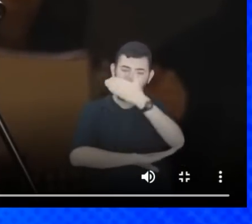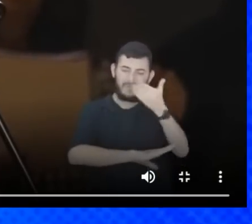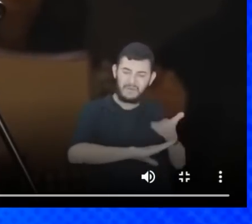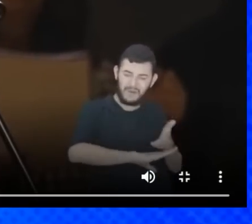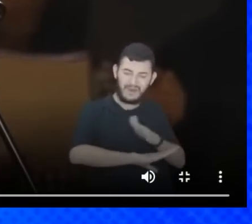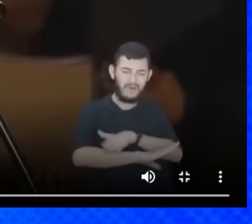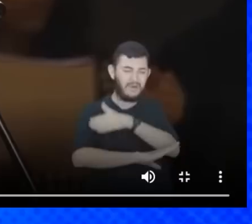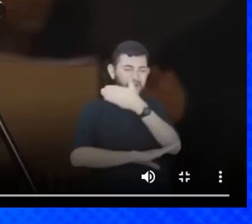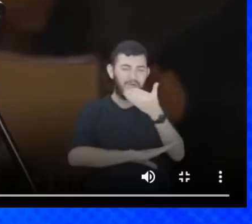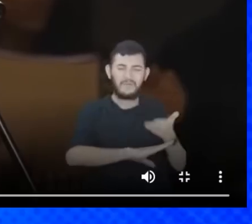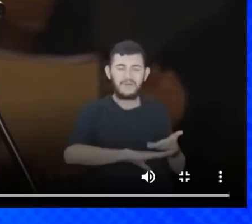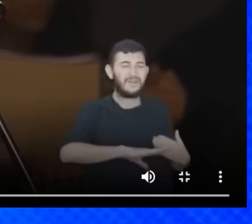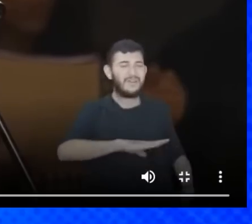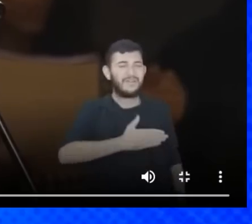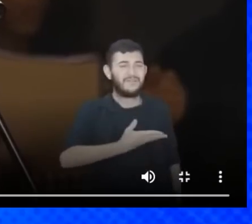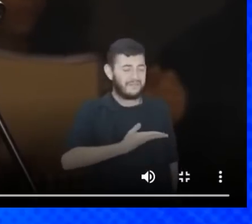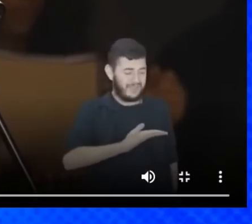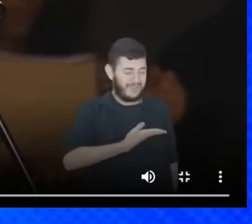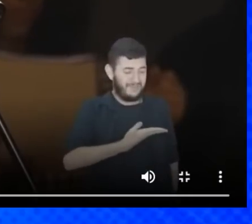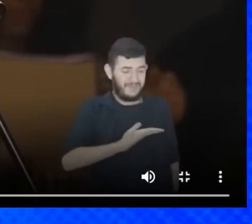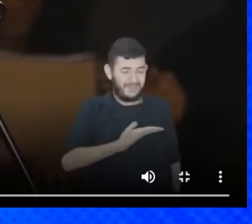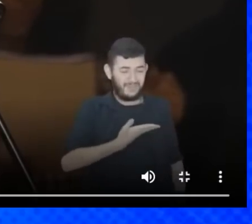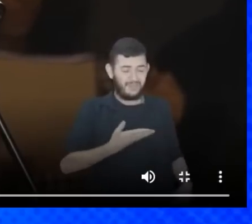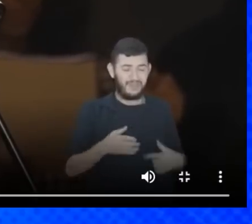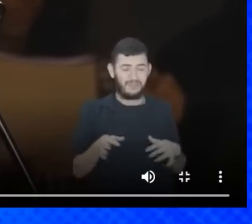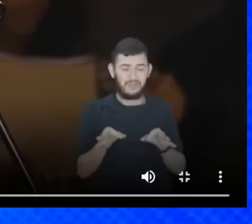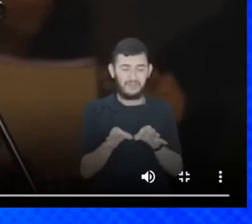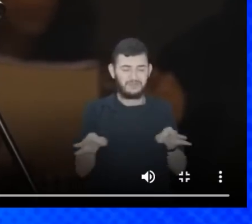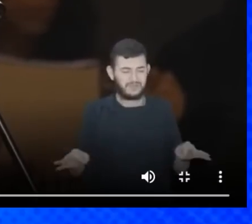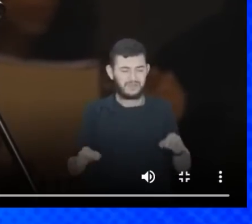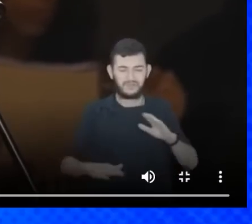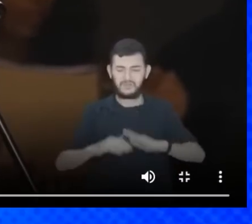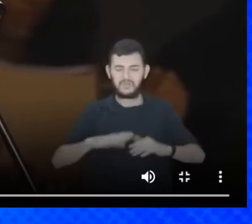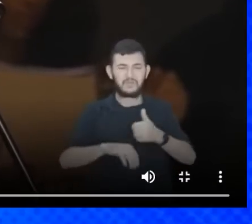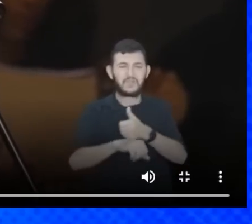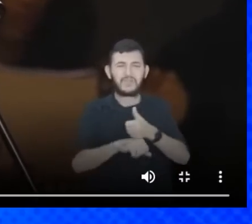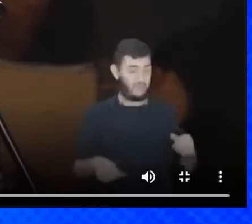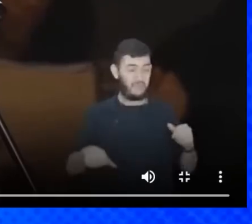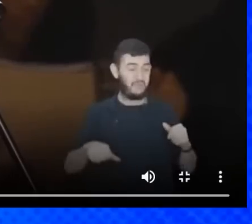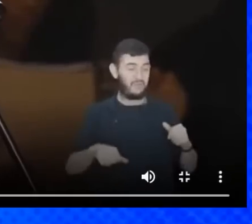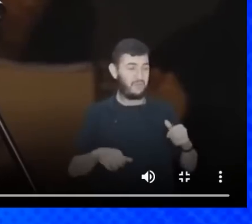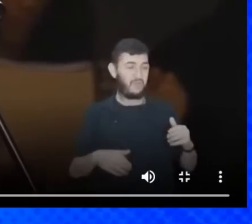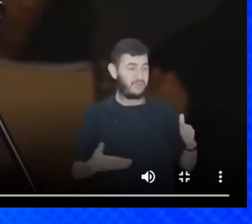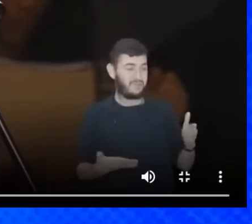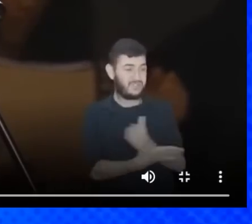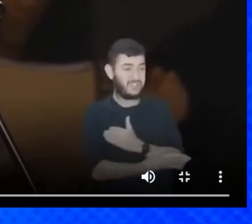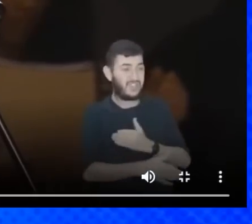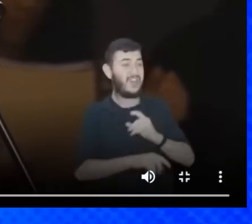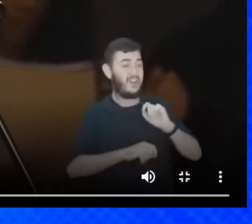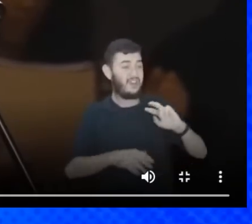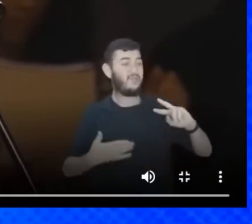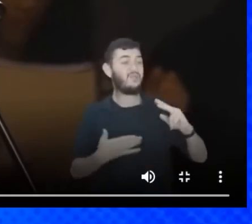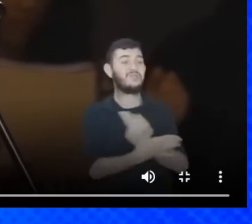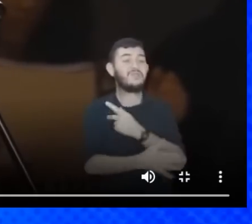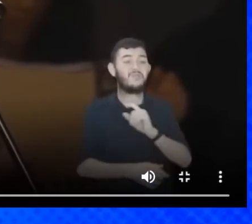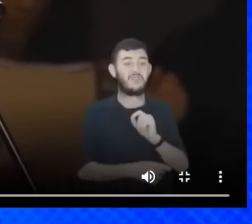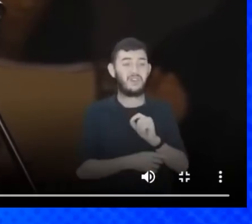Eu sou um simples pedreiro que trabalha os dias que tem serviço, mas mesmo com tão